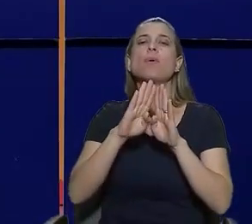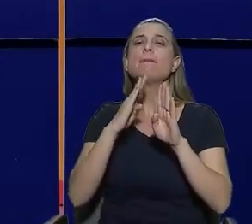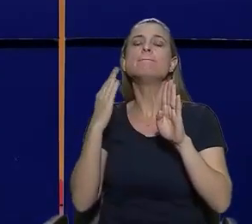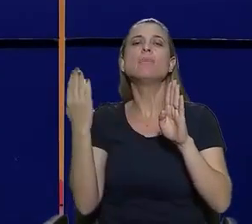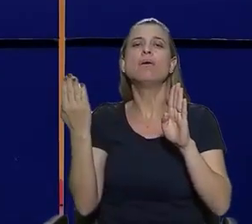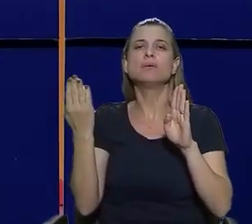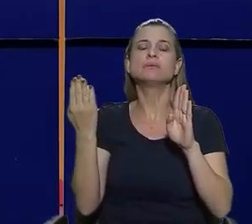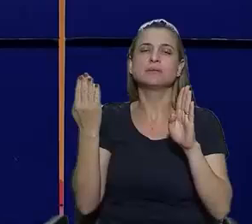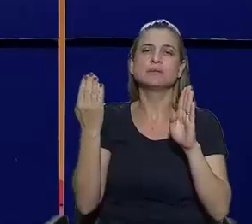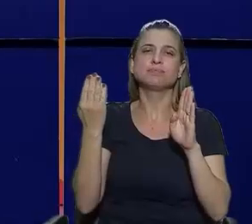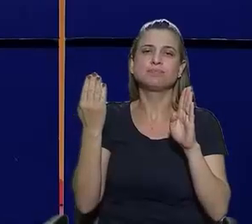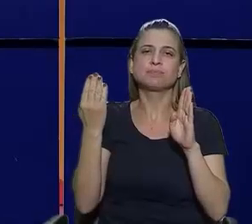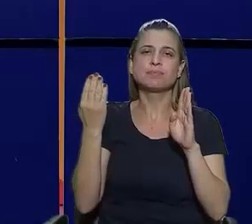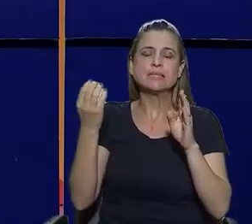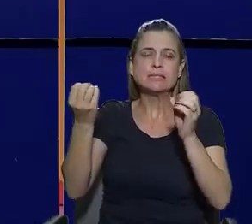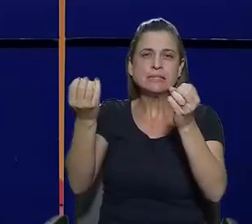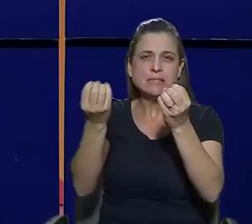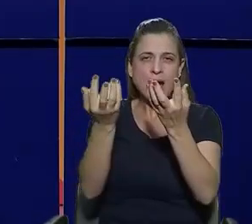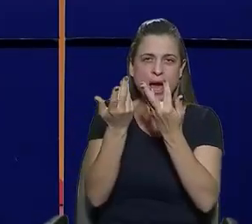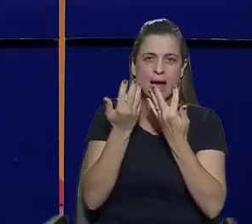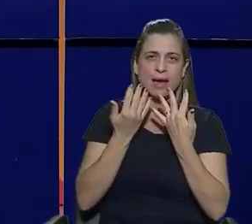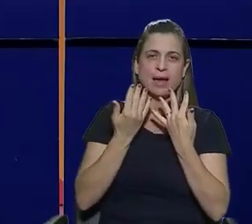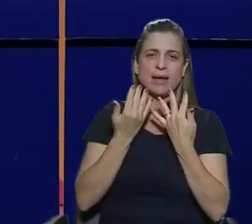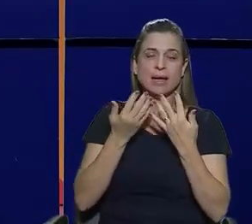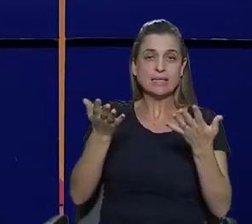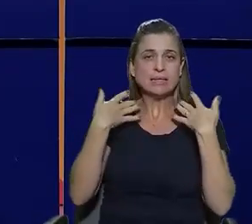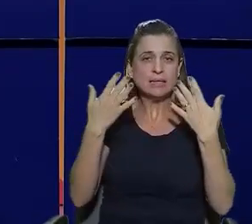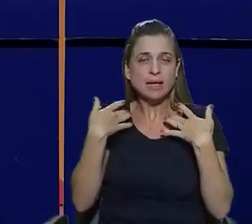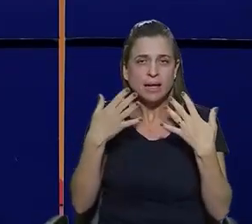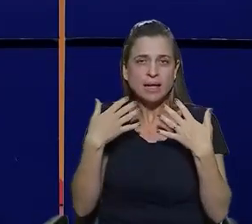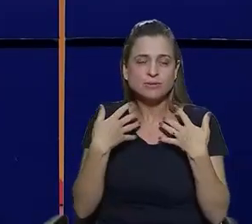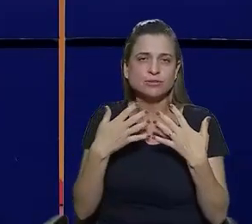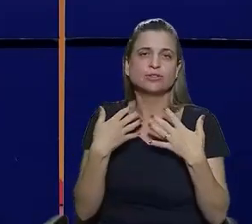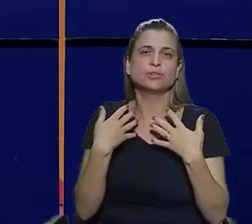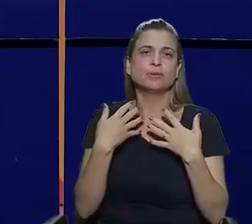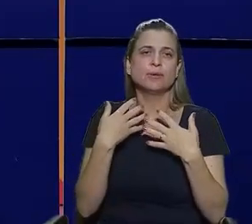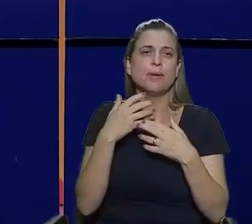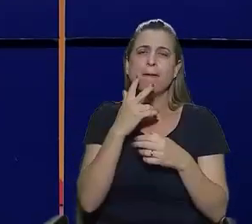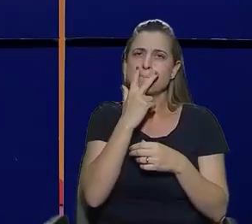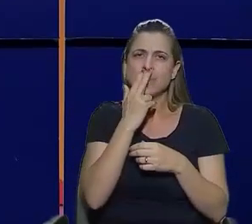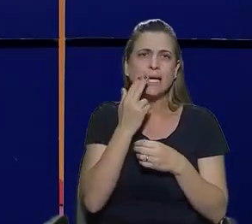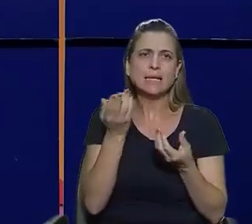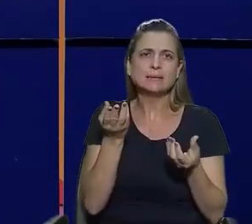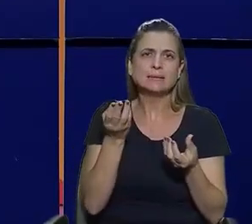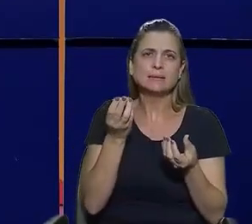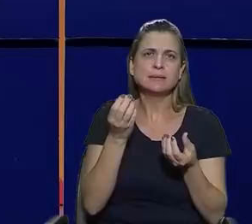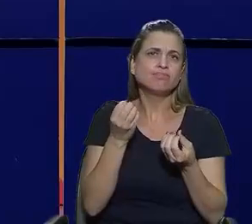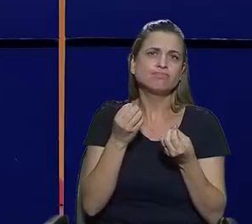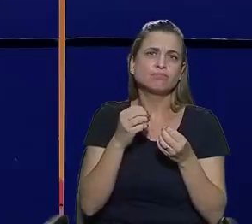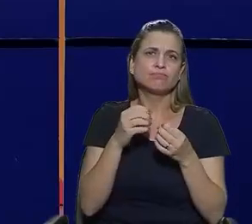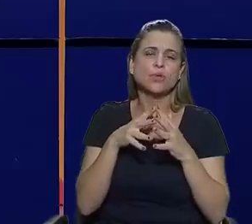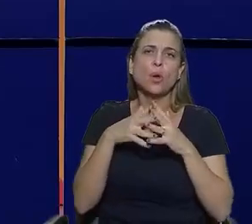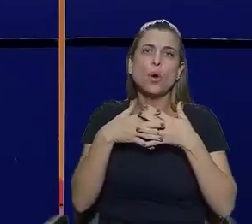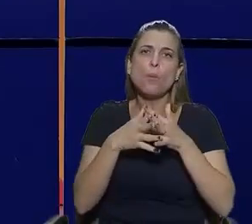sair, veio um ar tão quente, era um calor tão grande e abafado, que eu achei que tinha vindo um motor junto comigo. Eu fiquei